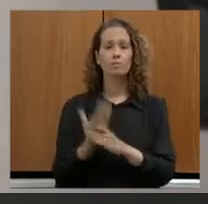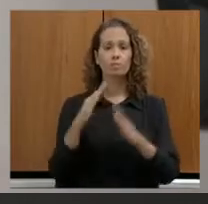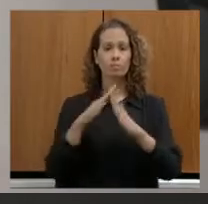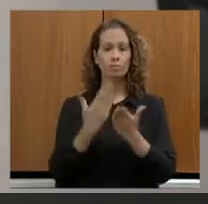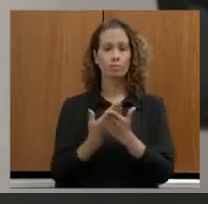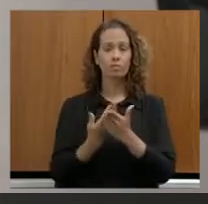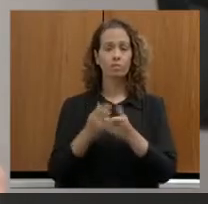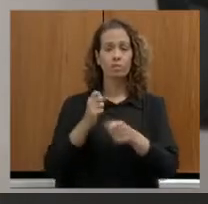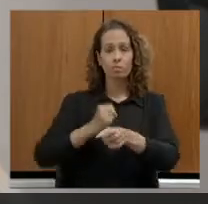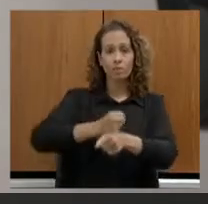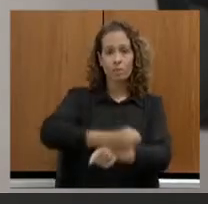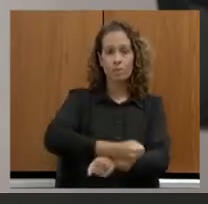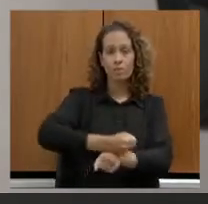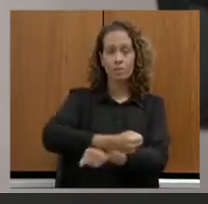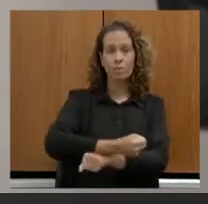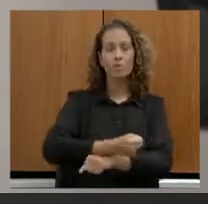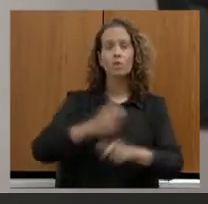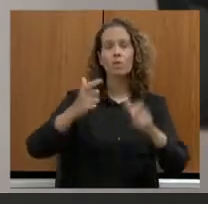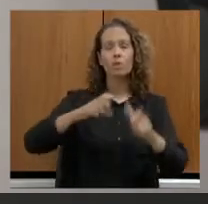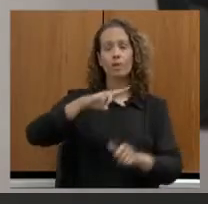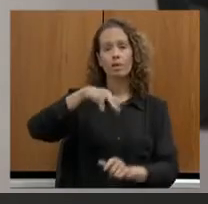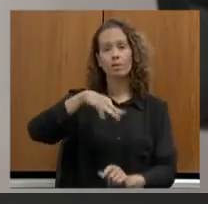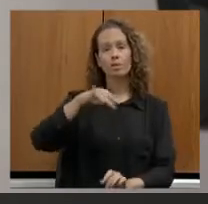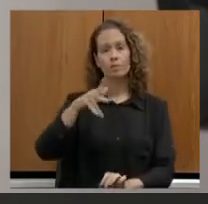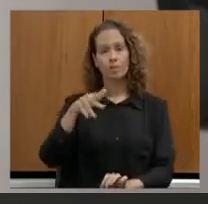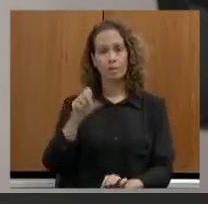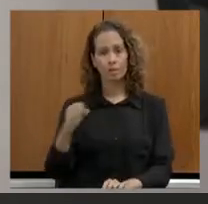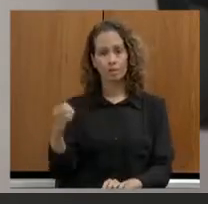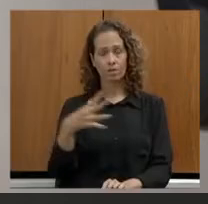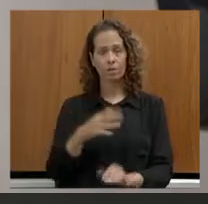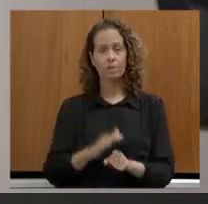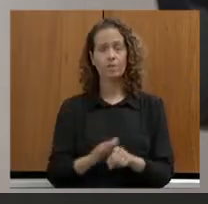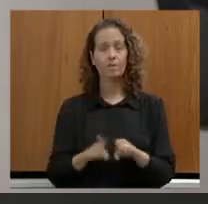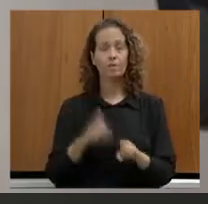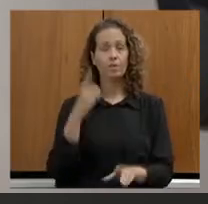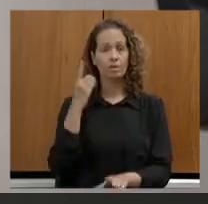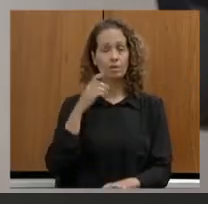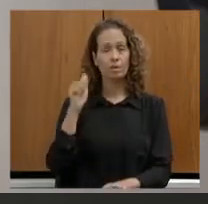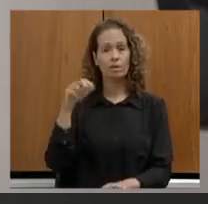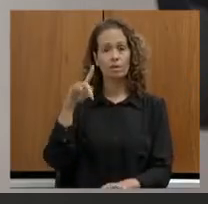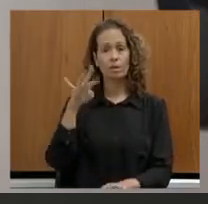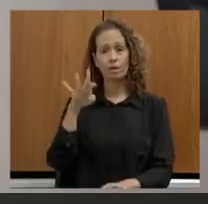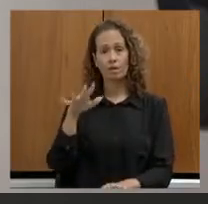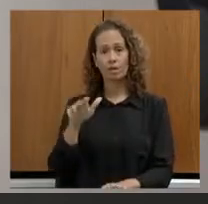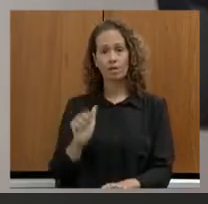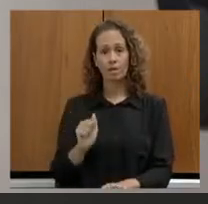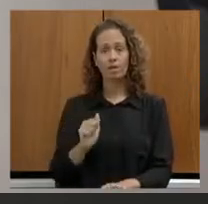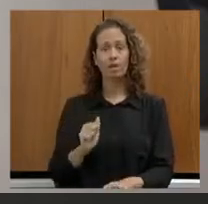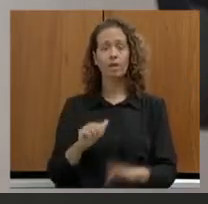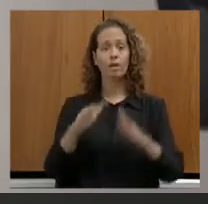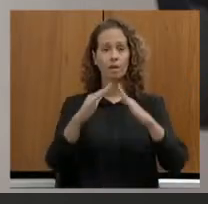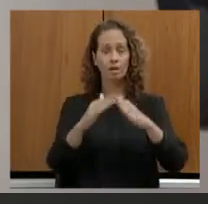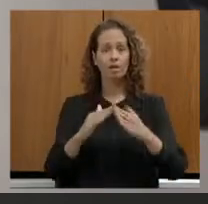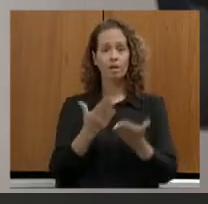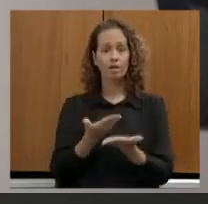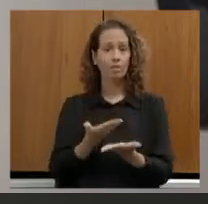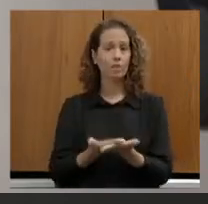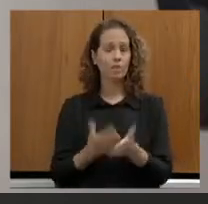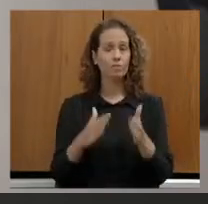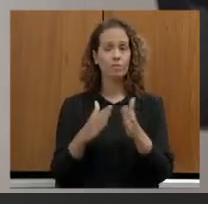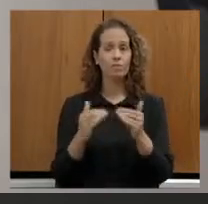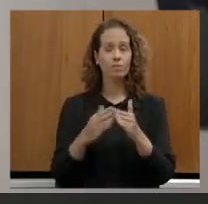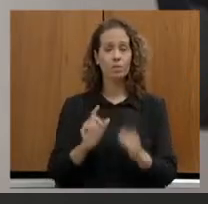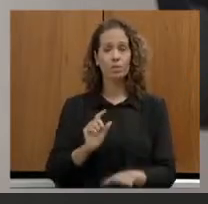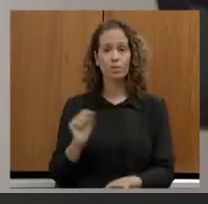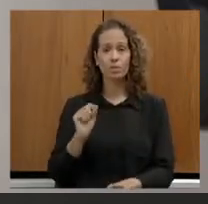Macuco quilombola em Minas Novas de autoria o André de Jesus requerimento 10/1992 requer que